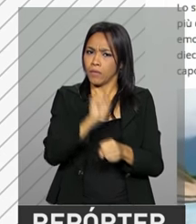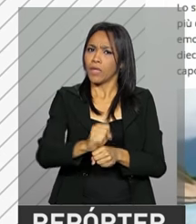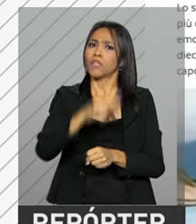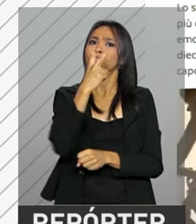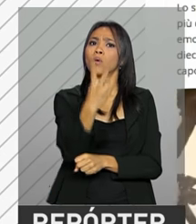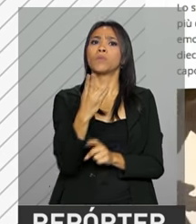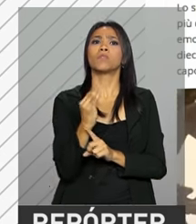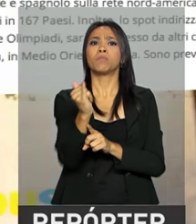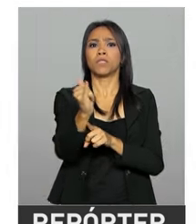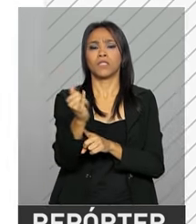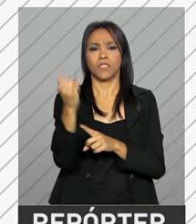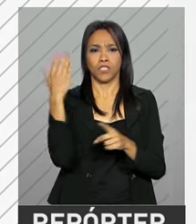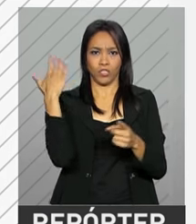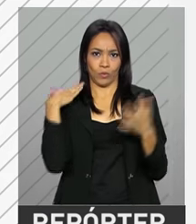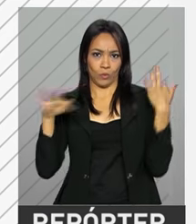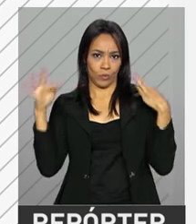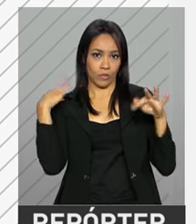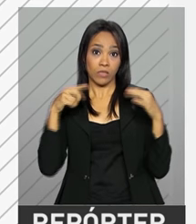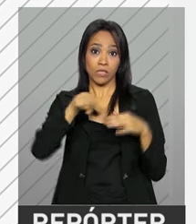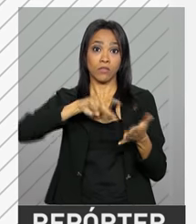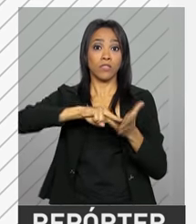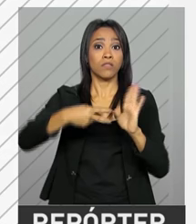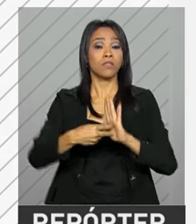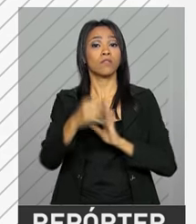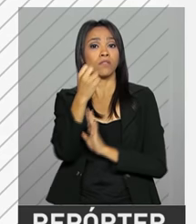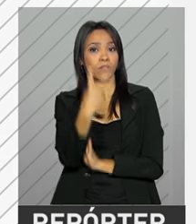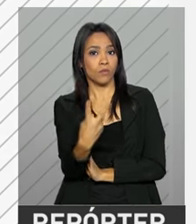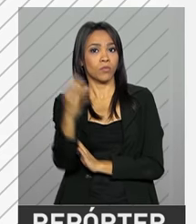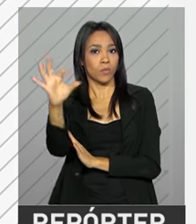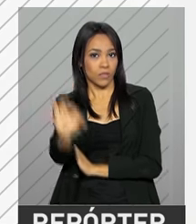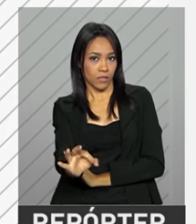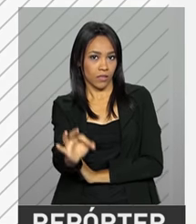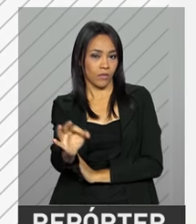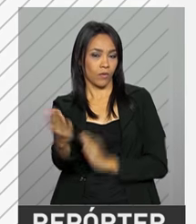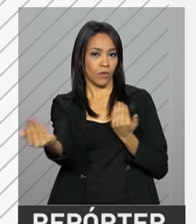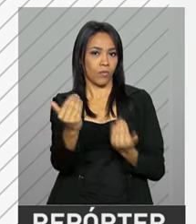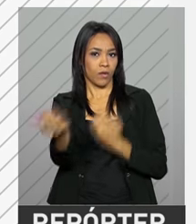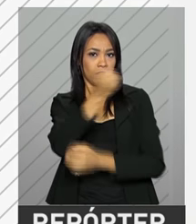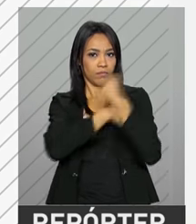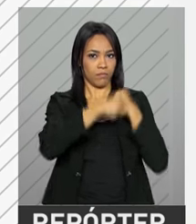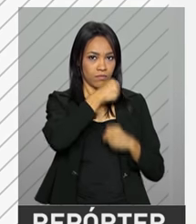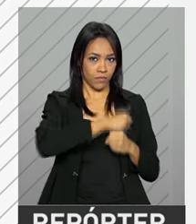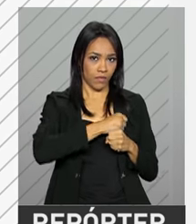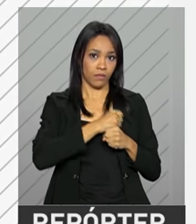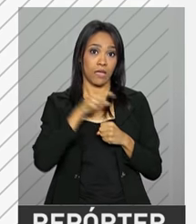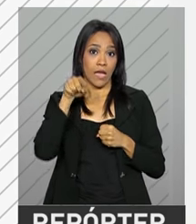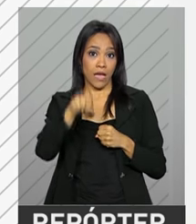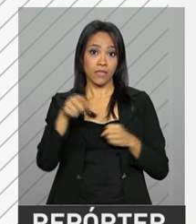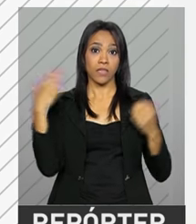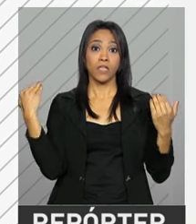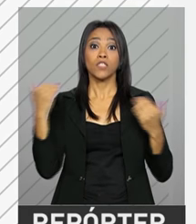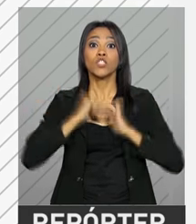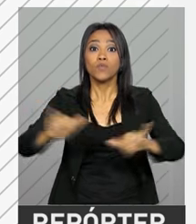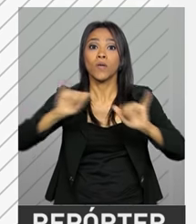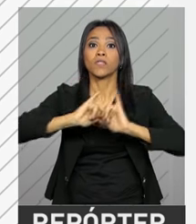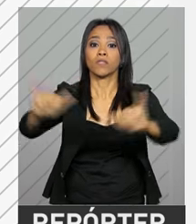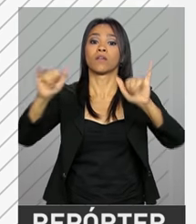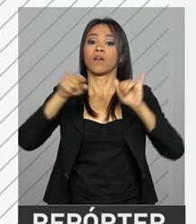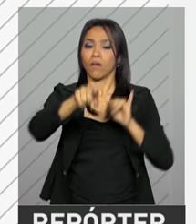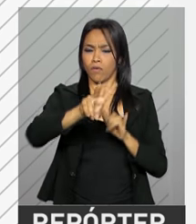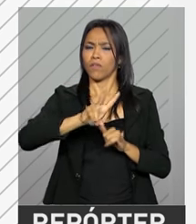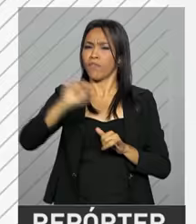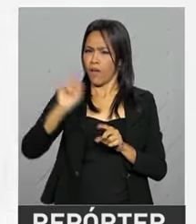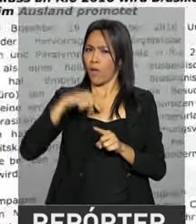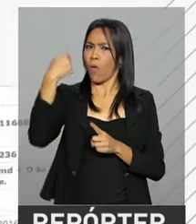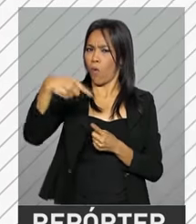representa ento de 11% em relação ao Verão Passado além desta campanha e de outras que serão